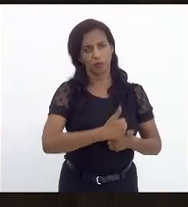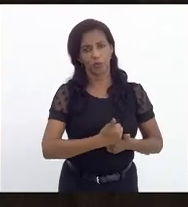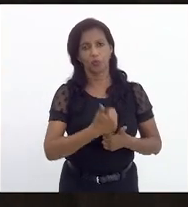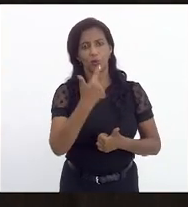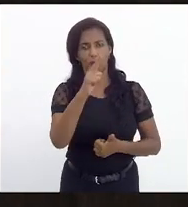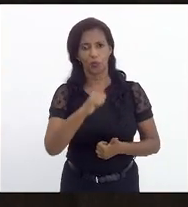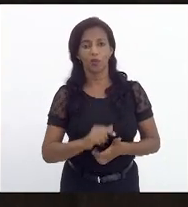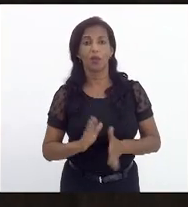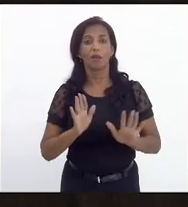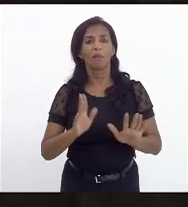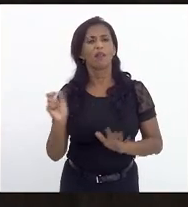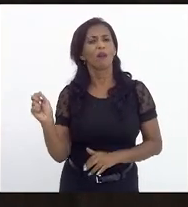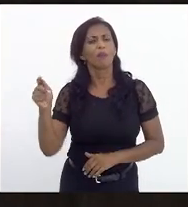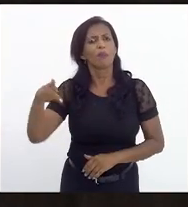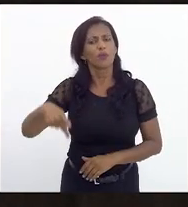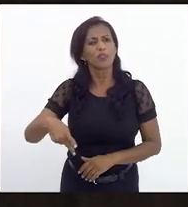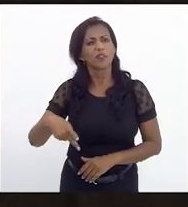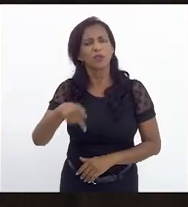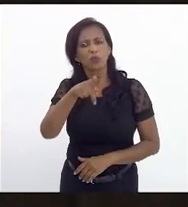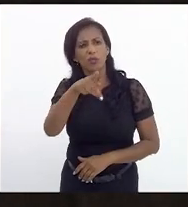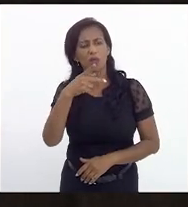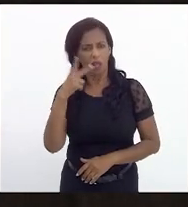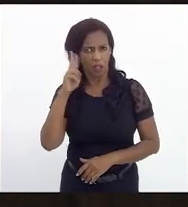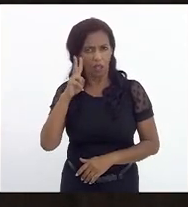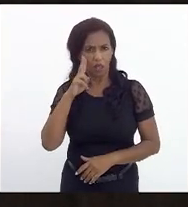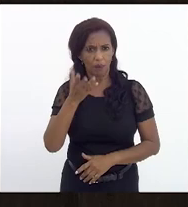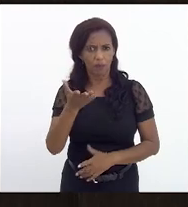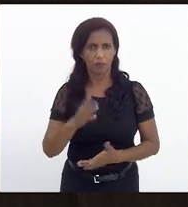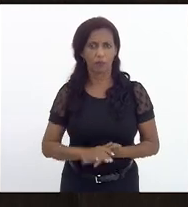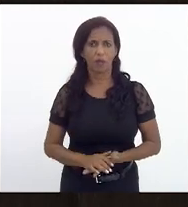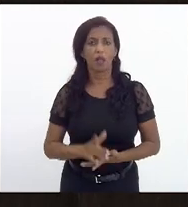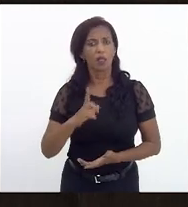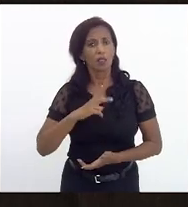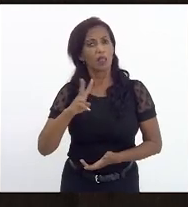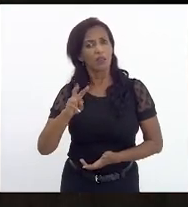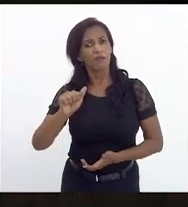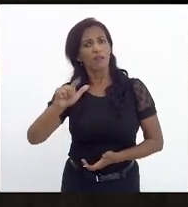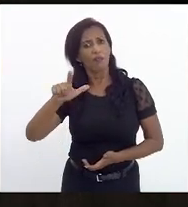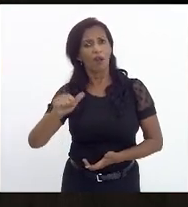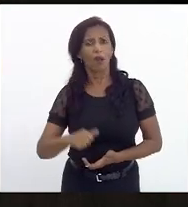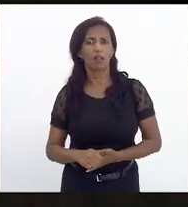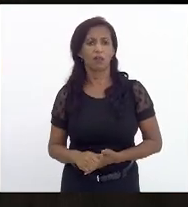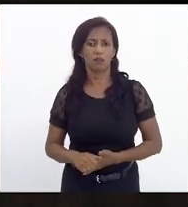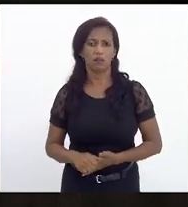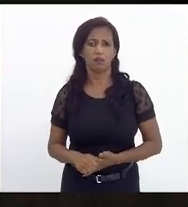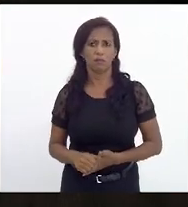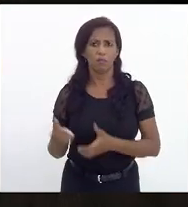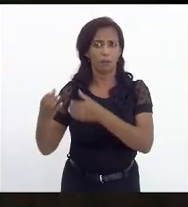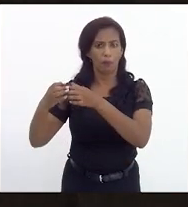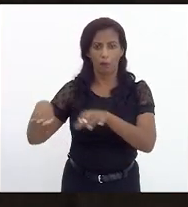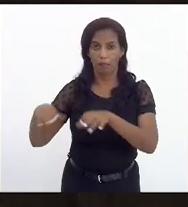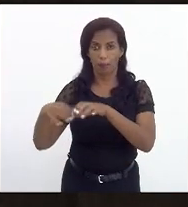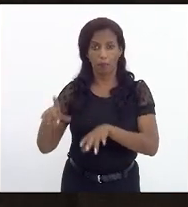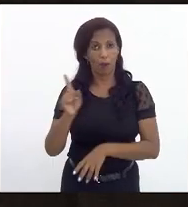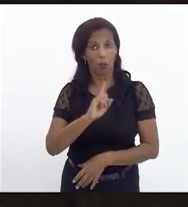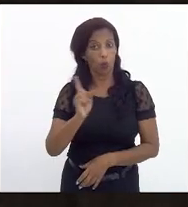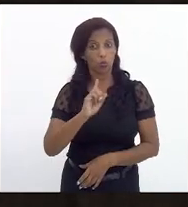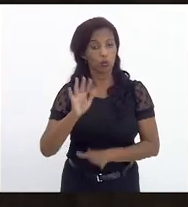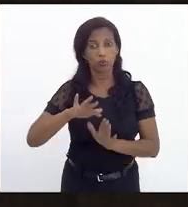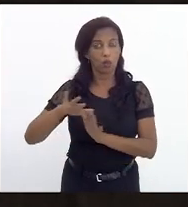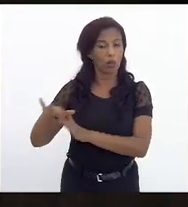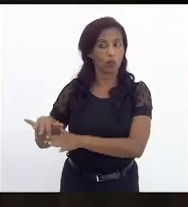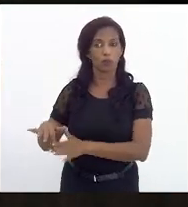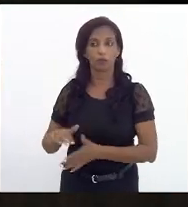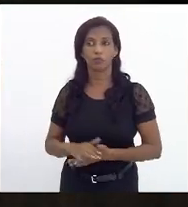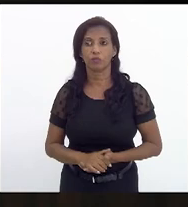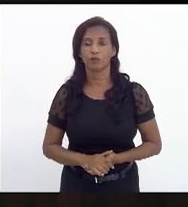nas aposentadorias que o senhor promulgou, abriu vaga. Não, para concurso não. Não, não é fazer novo